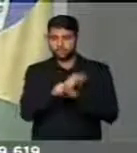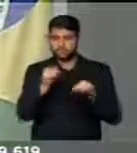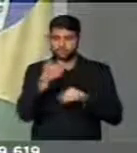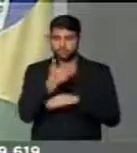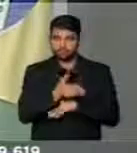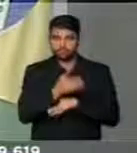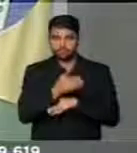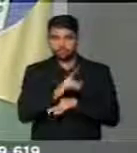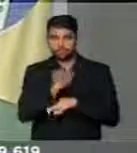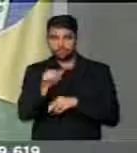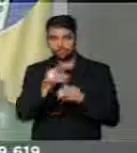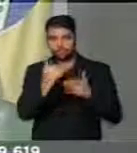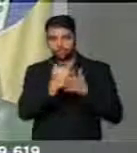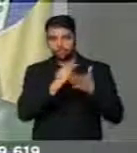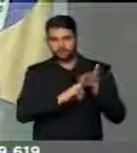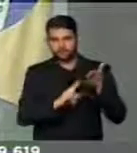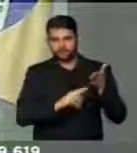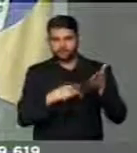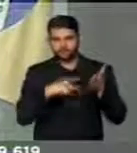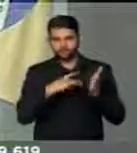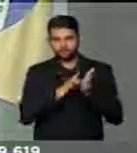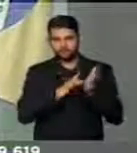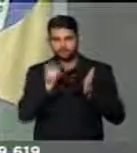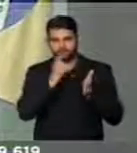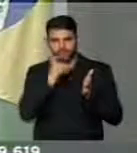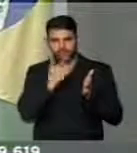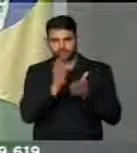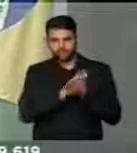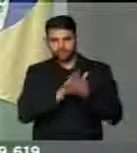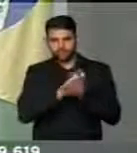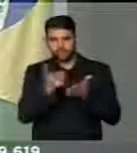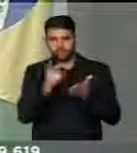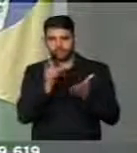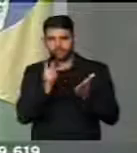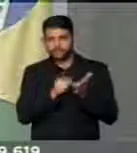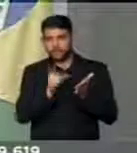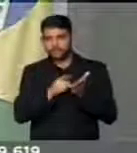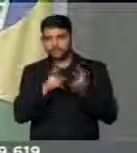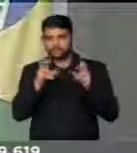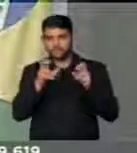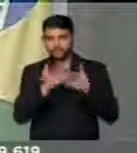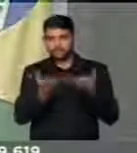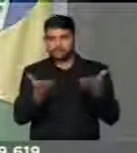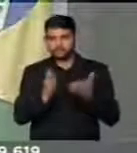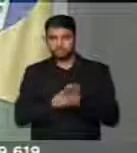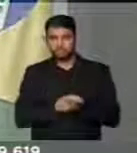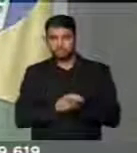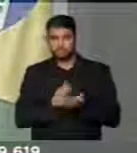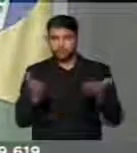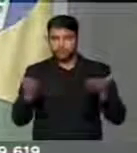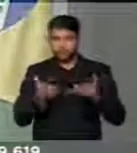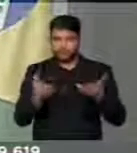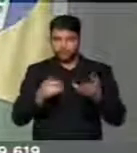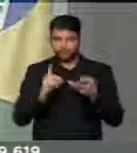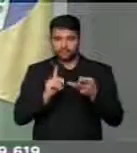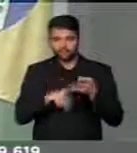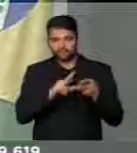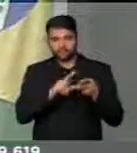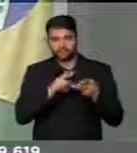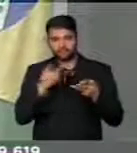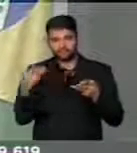pronunciou de que a tal lista é falsa e de que não há nenhuma verdade sobre esse assunto. Agora,